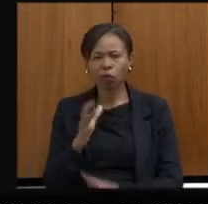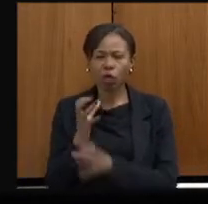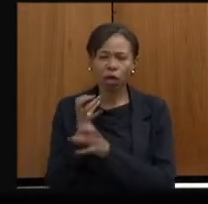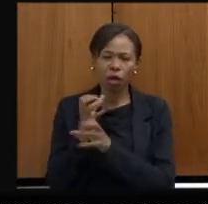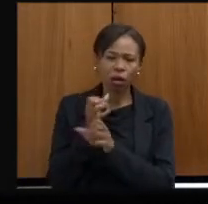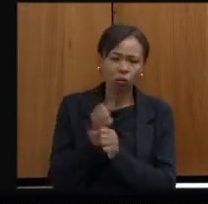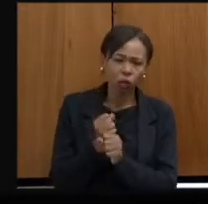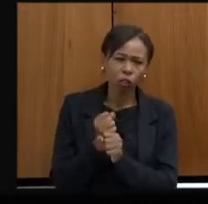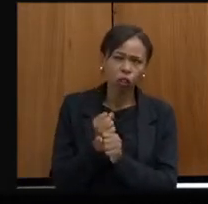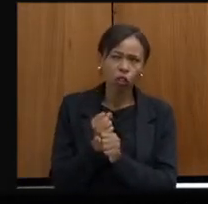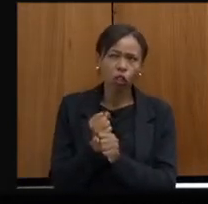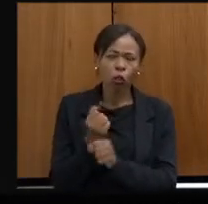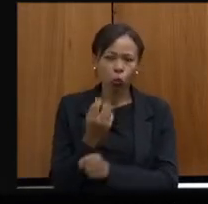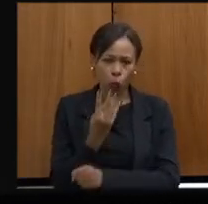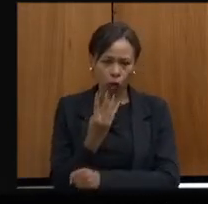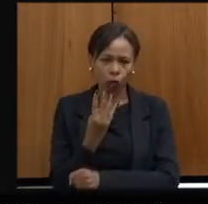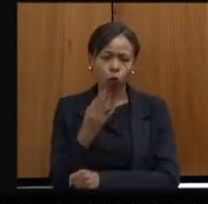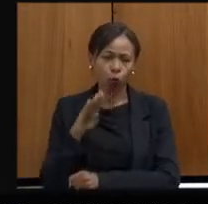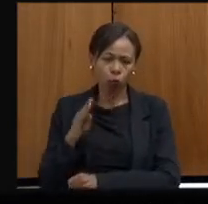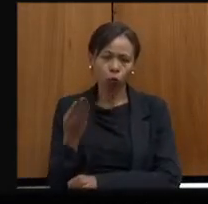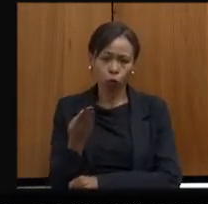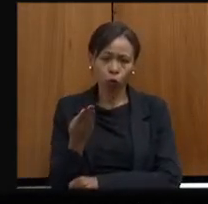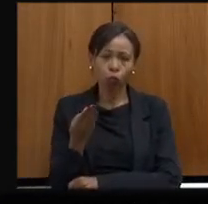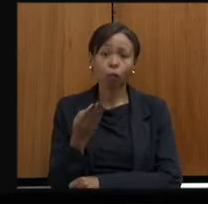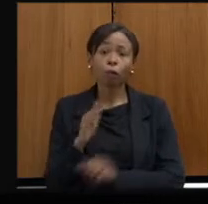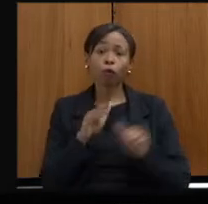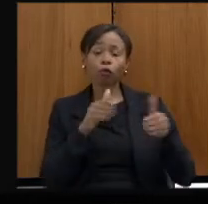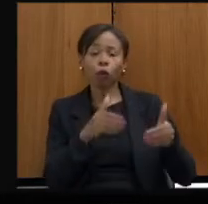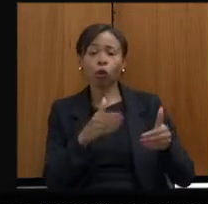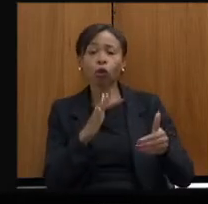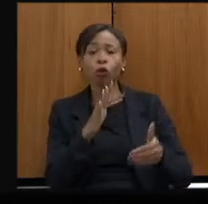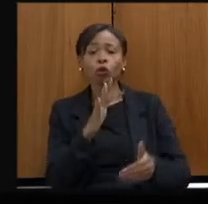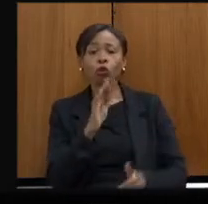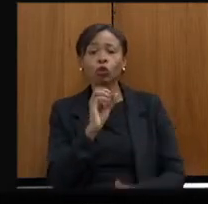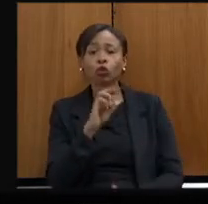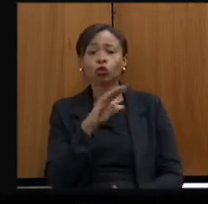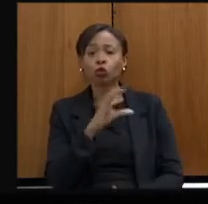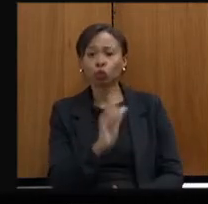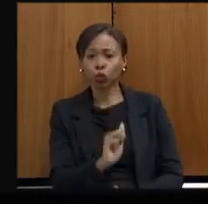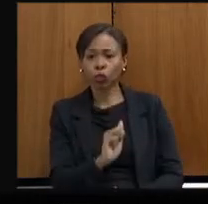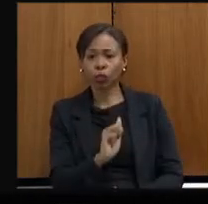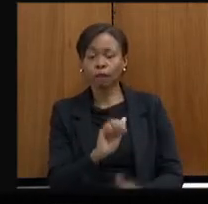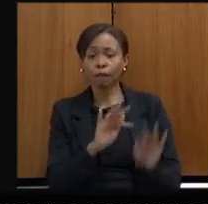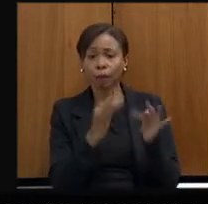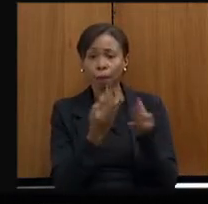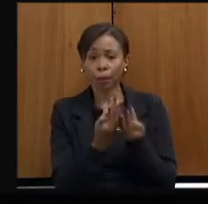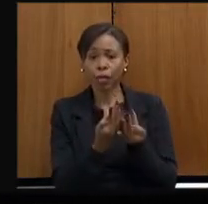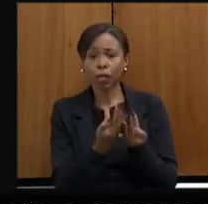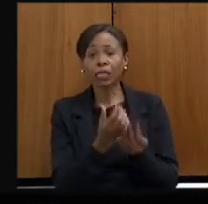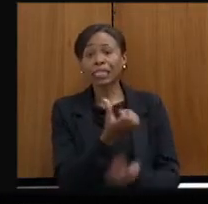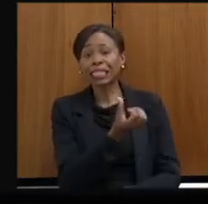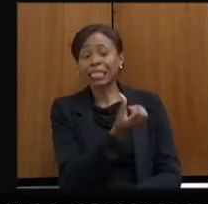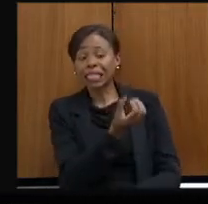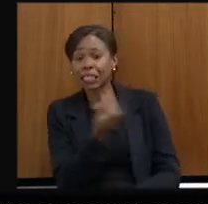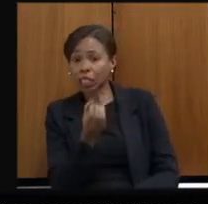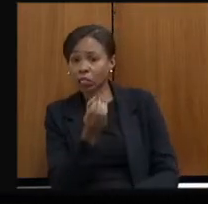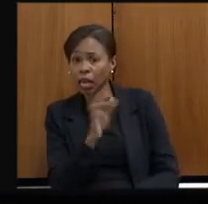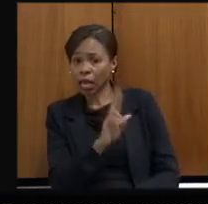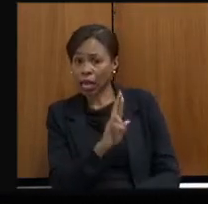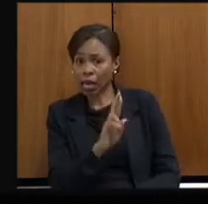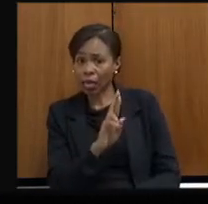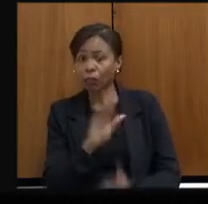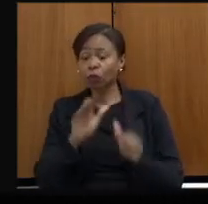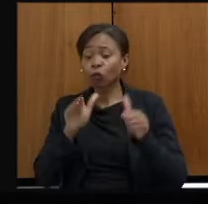orçada em 4 bilhões, para o Força Família, o auxílio de R$ 600 para 1 milhão de famílias em